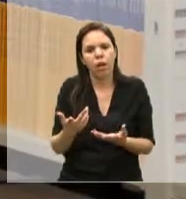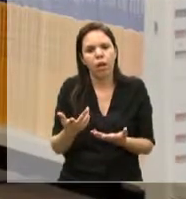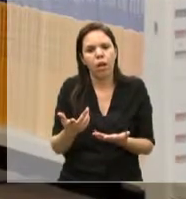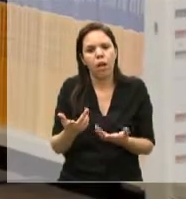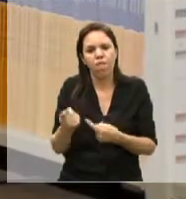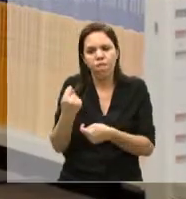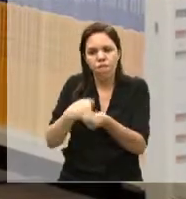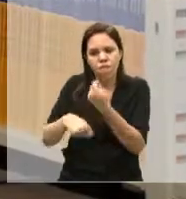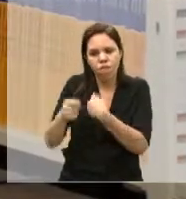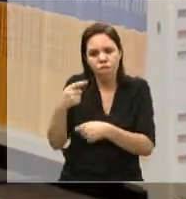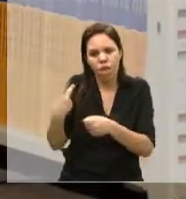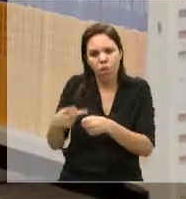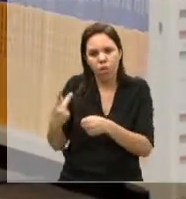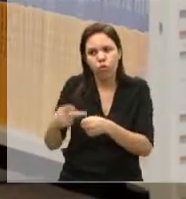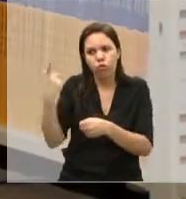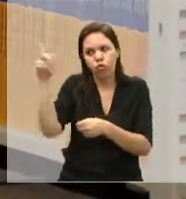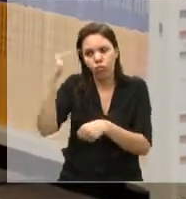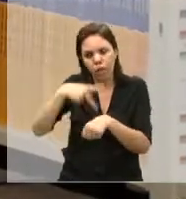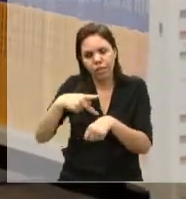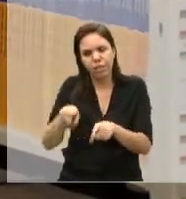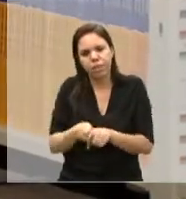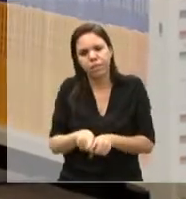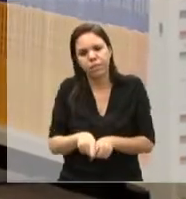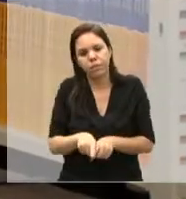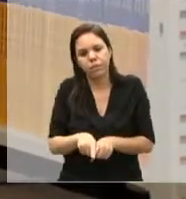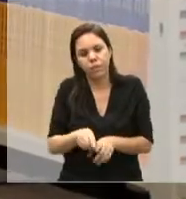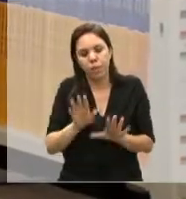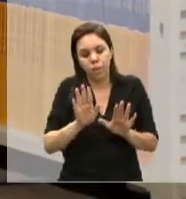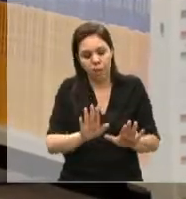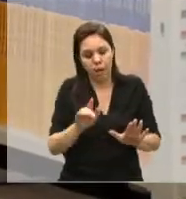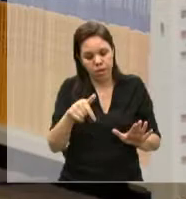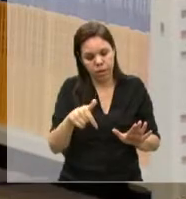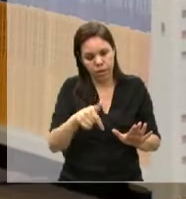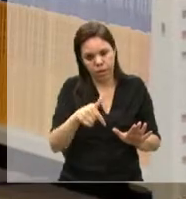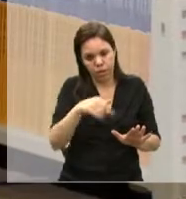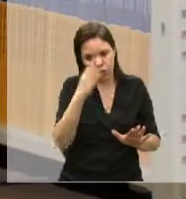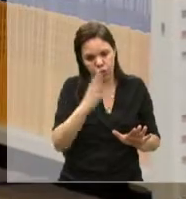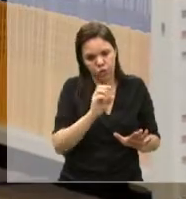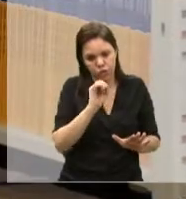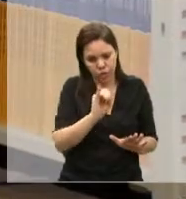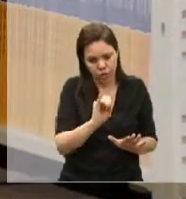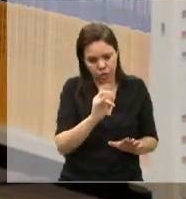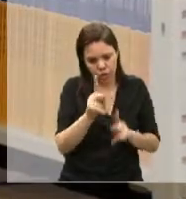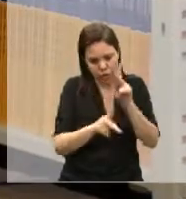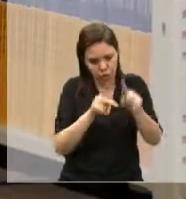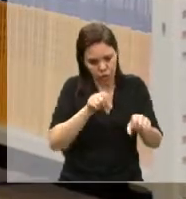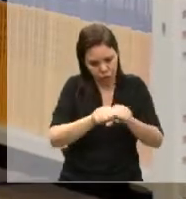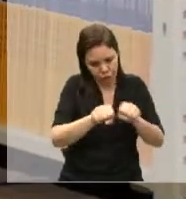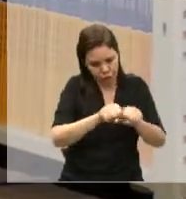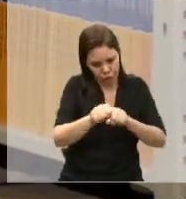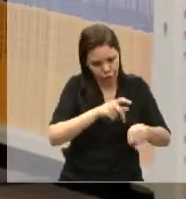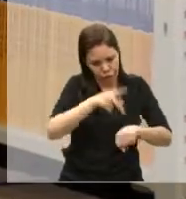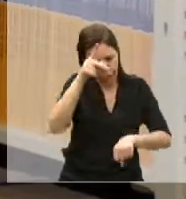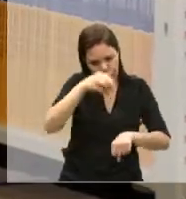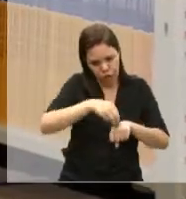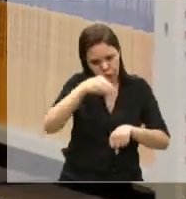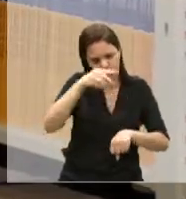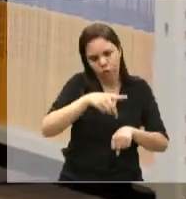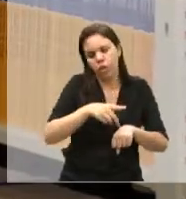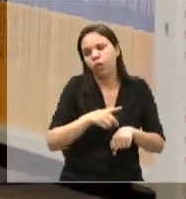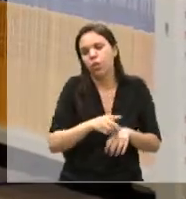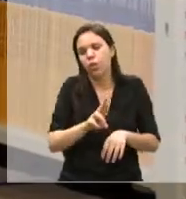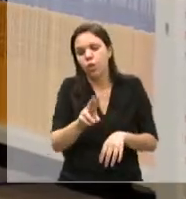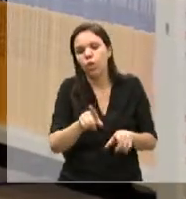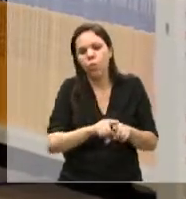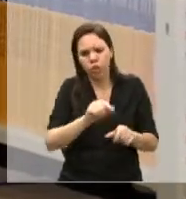de commodities. Eu acho que crescendo o número de mestres e doutores, mesmo de especialização, você pode